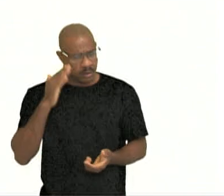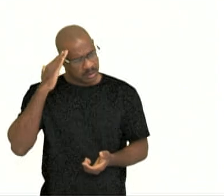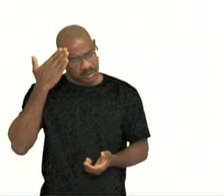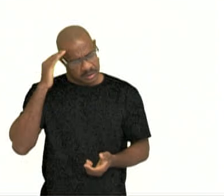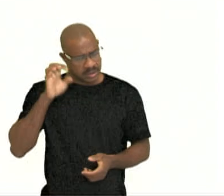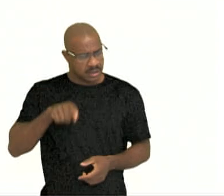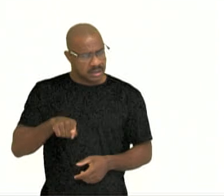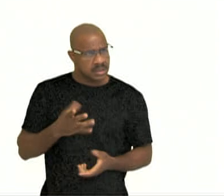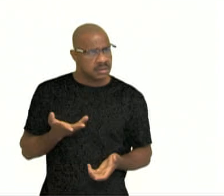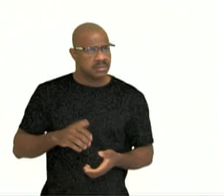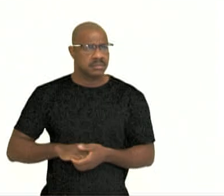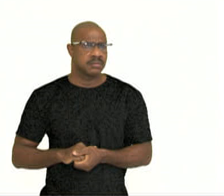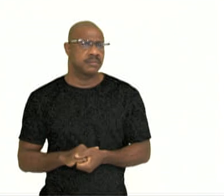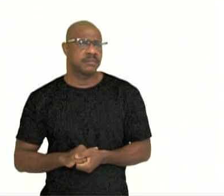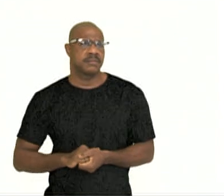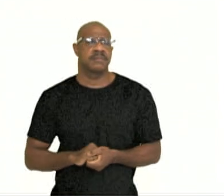isto.